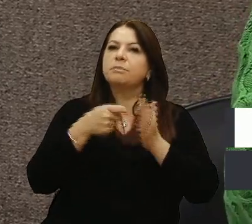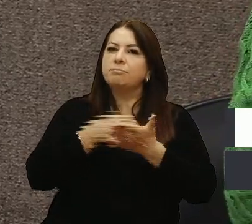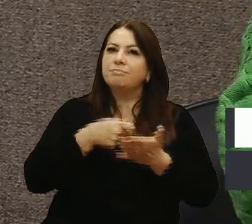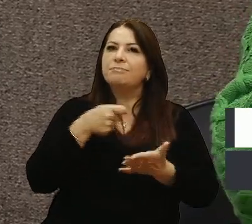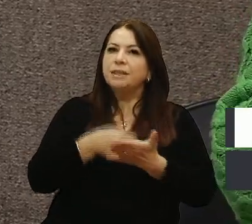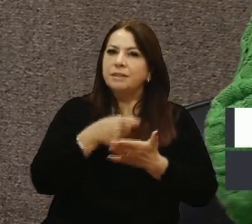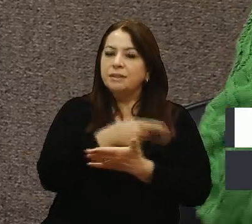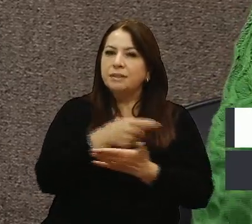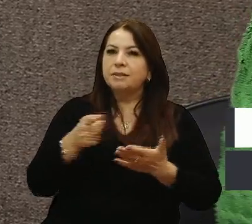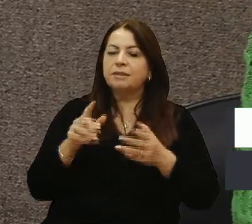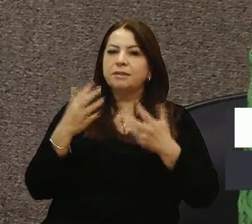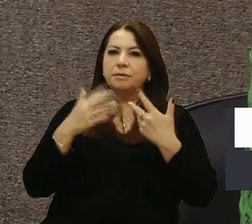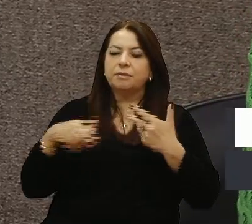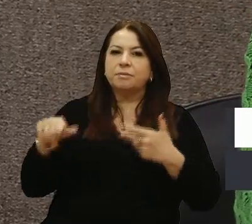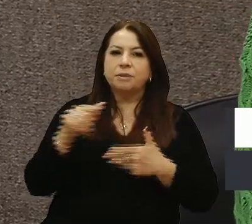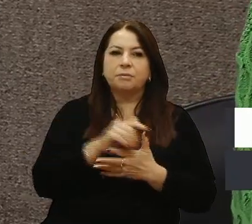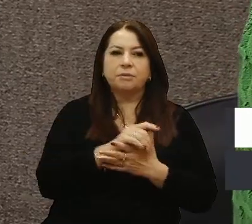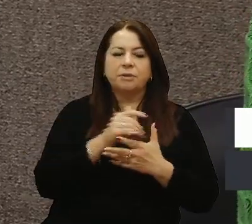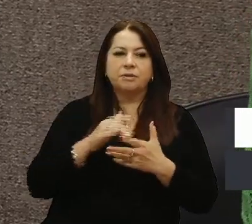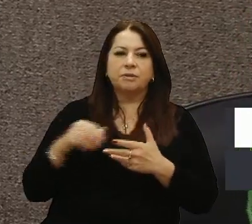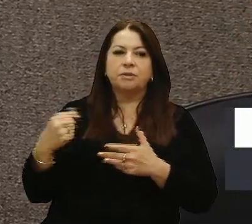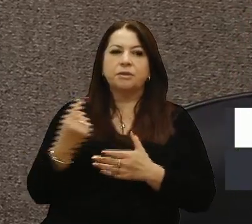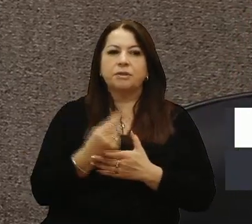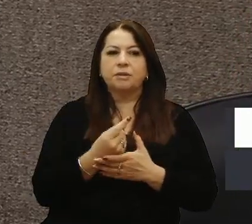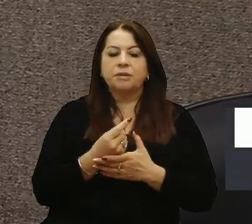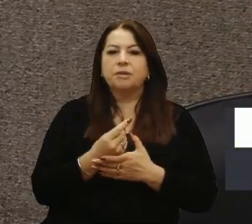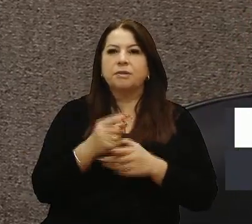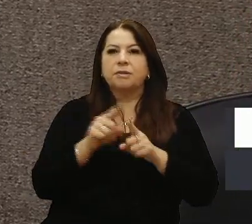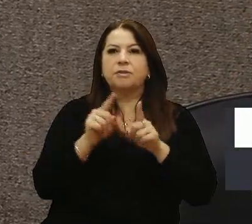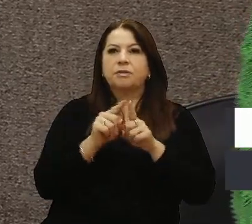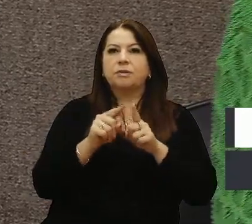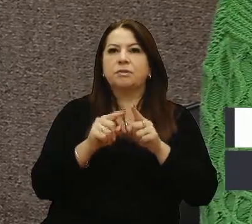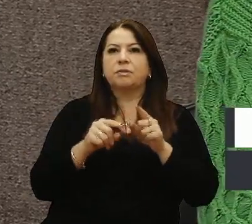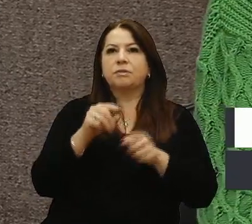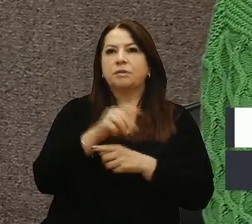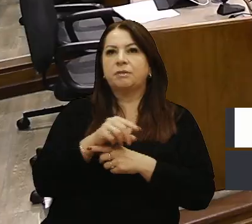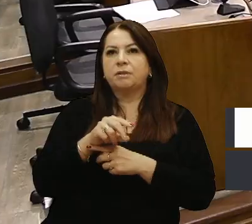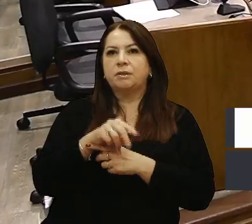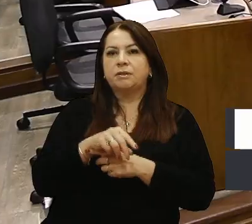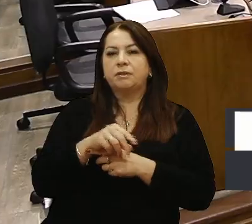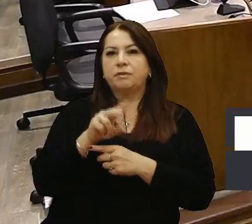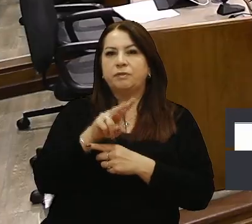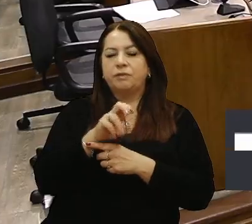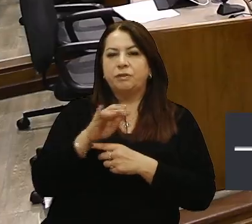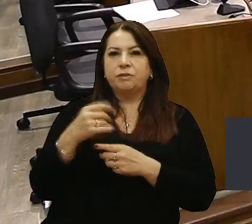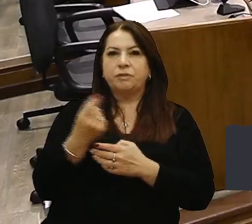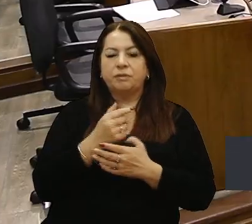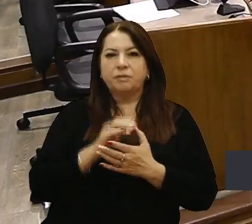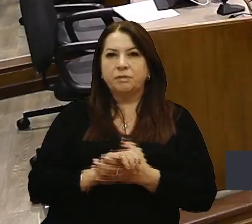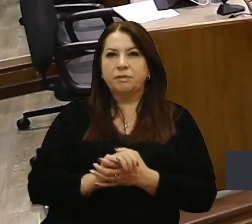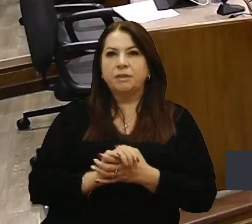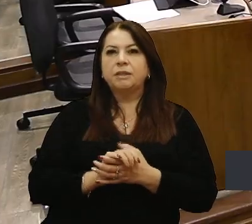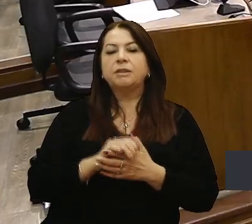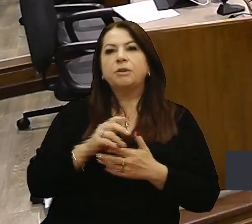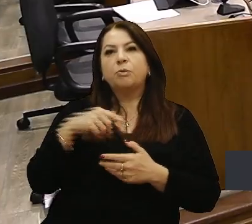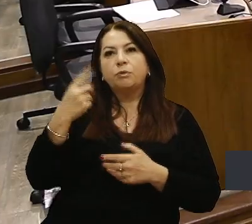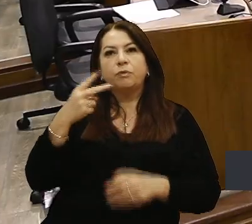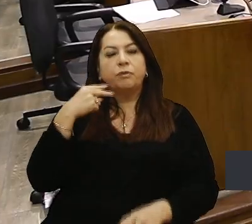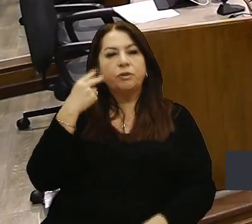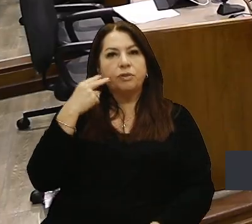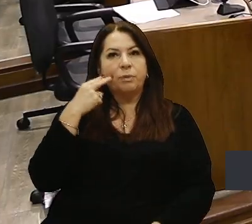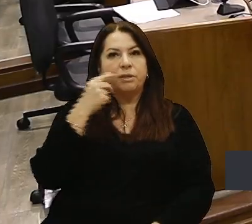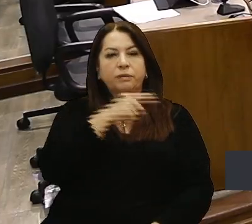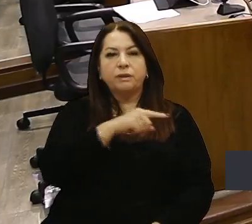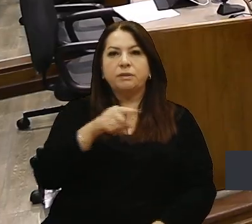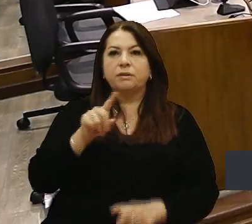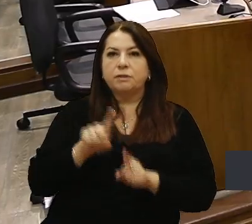persistência e parabéns também pelos 11 anos, então, da Vitalfit. Parabéns, Iris. Obrigado, vereadora Marisol. Próximo vereador inscrito,